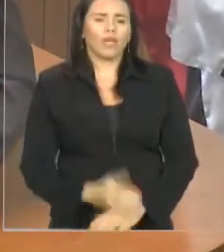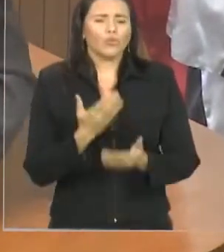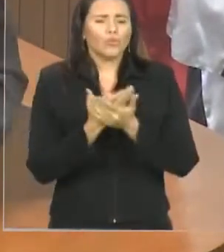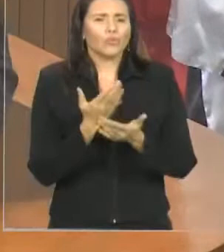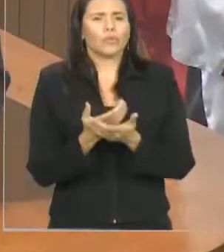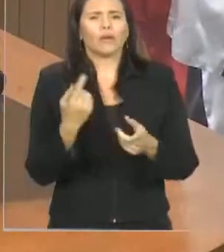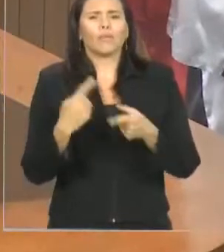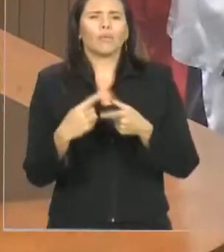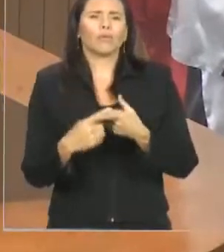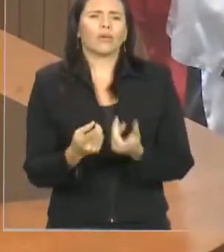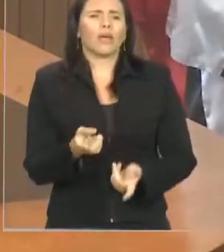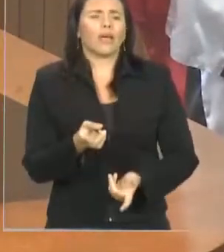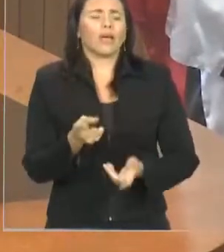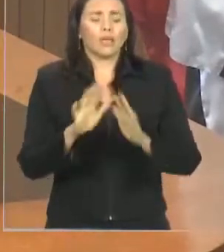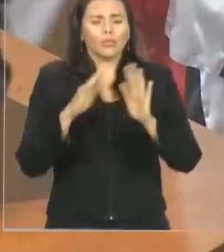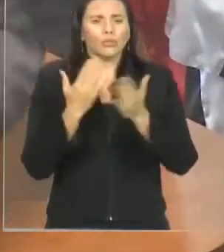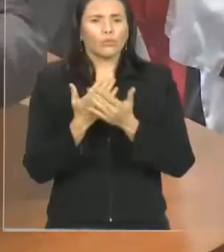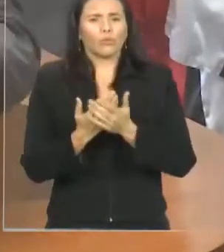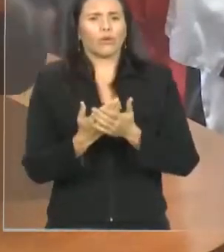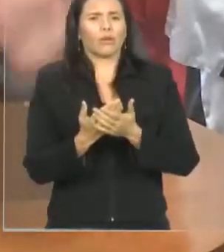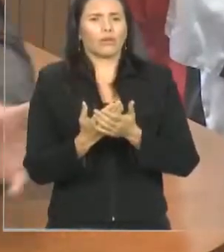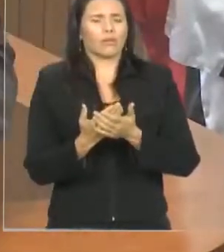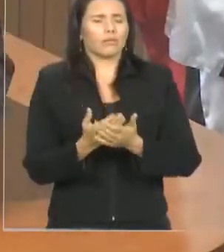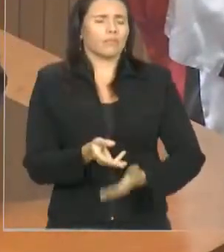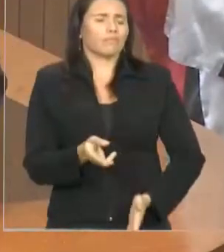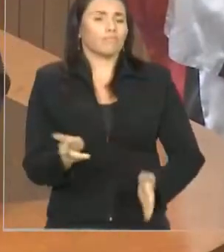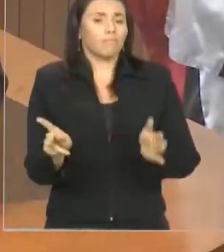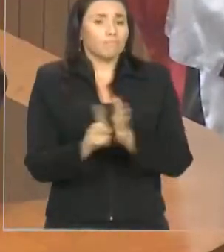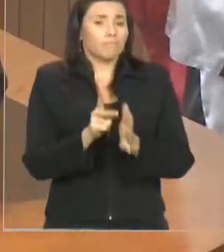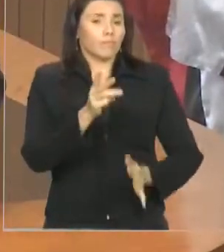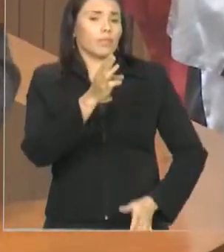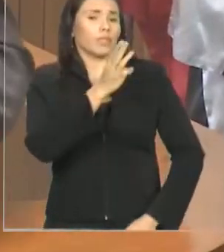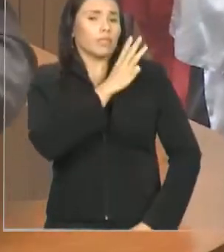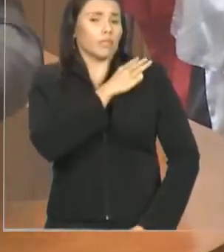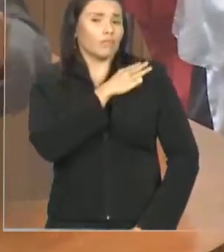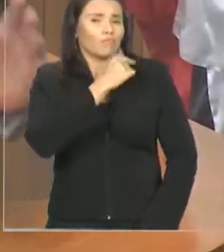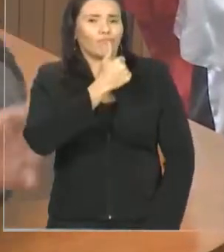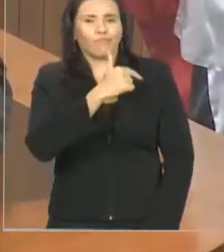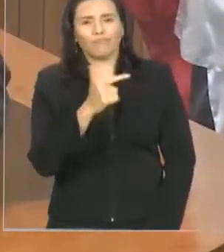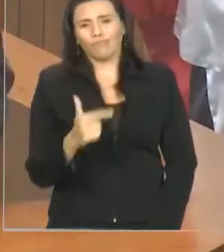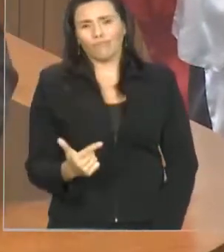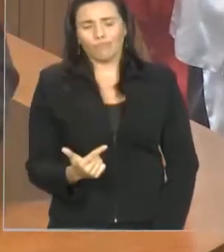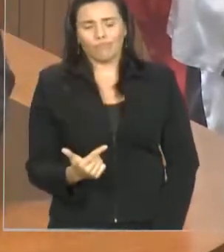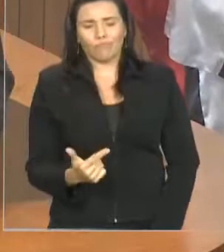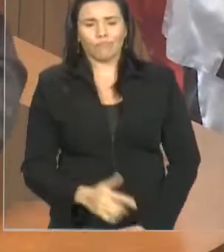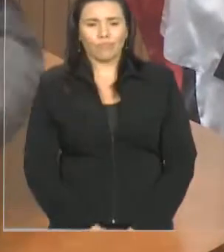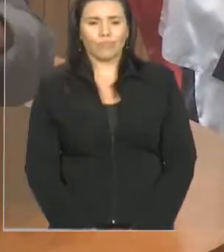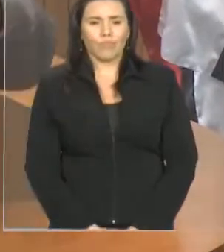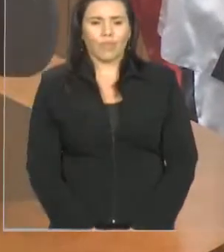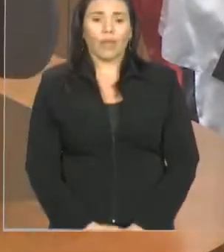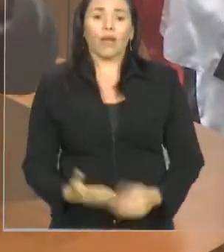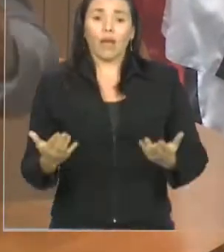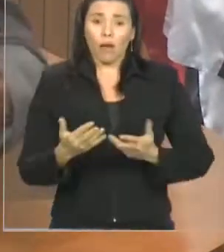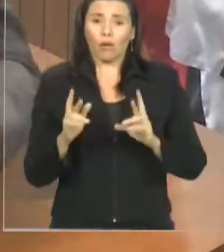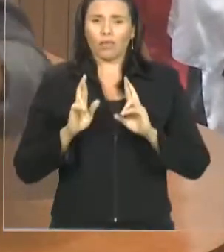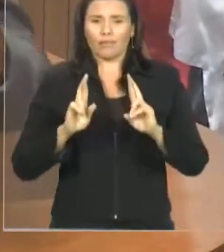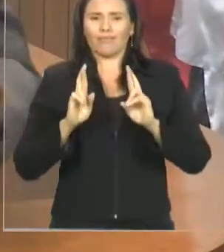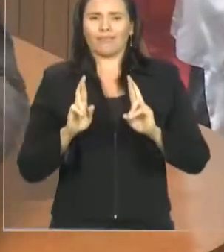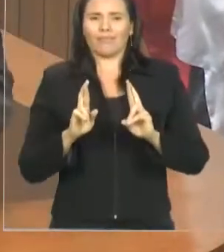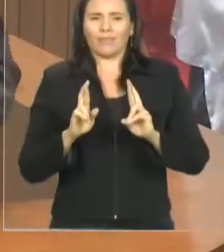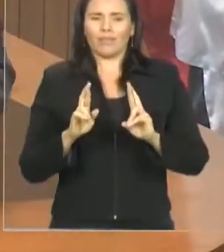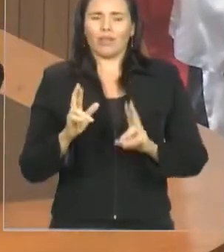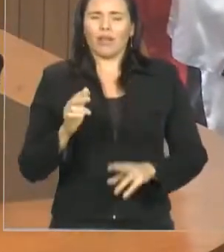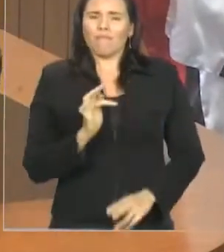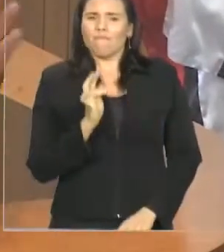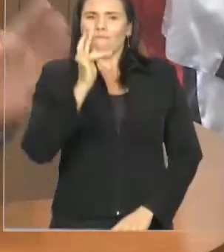a autorização aí do governo de fazer esta recuperação, isso traz a esperança, isso traz a perspectiva de futuros